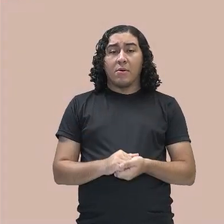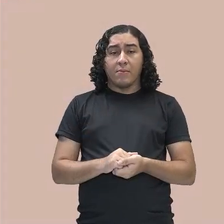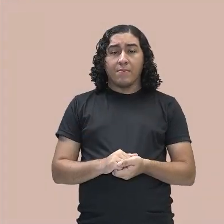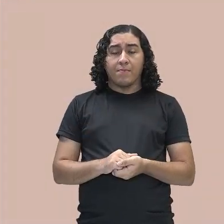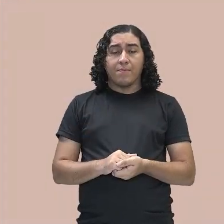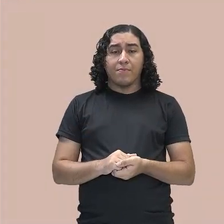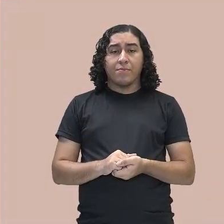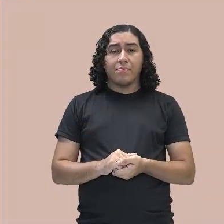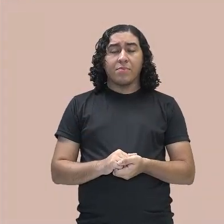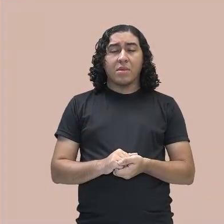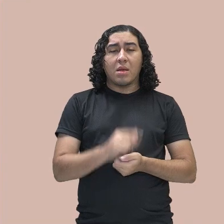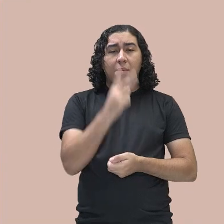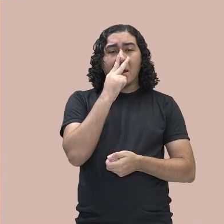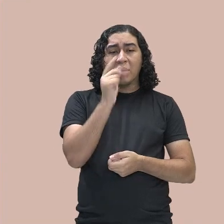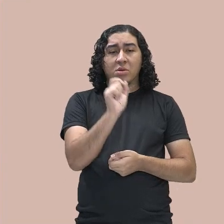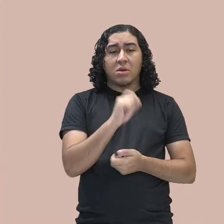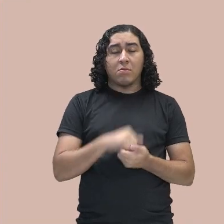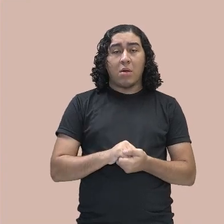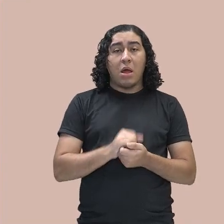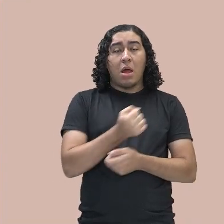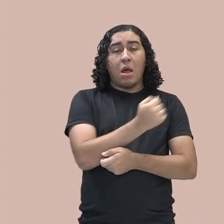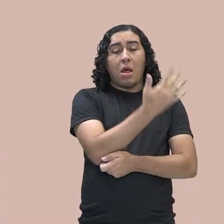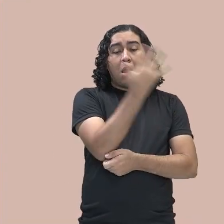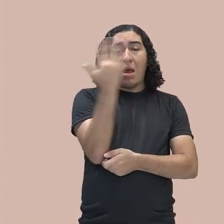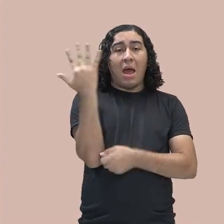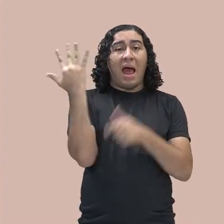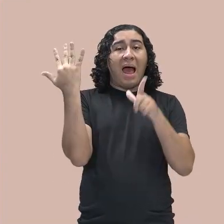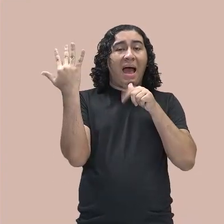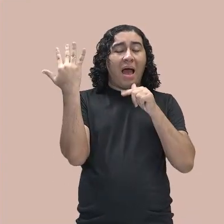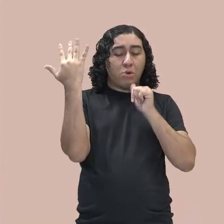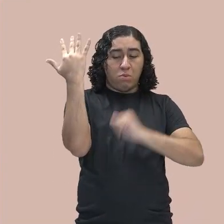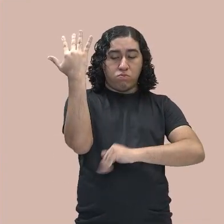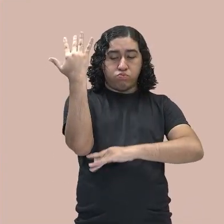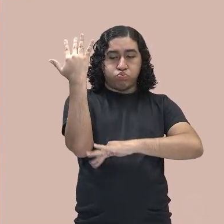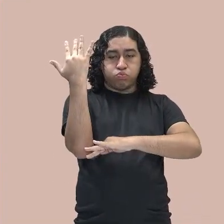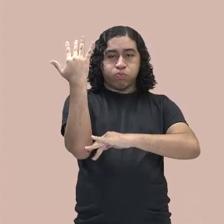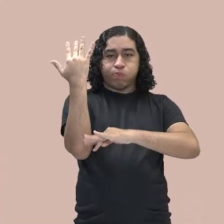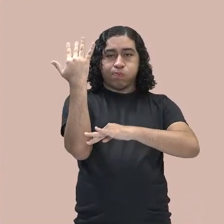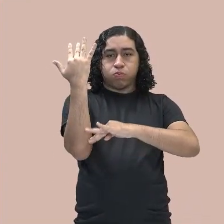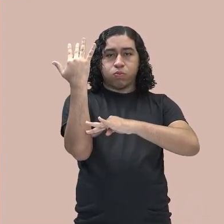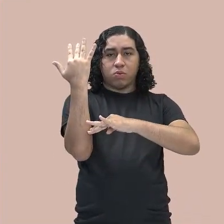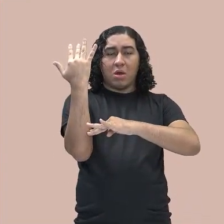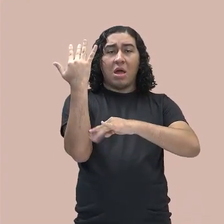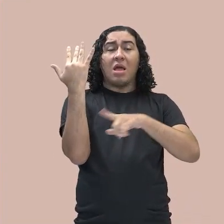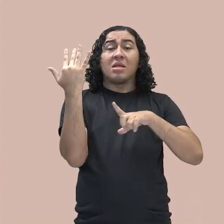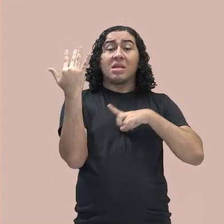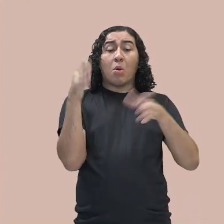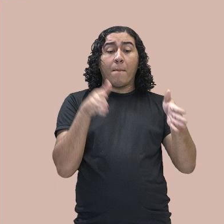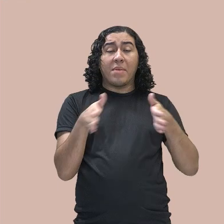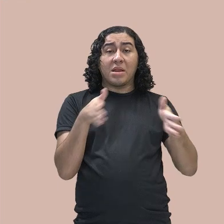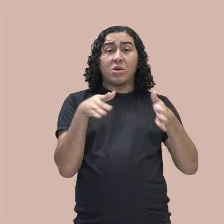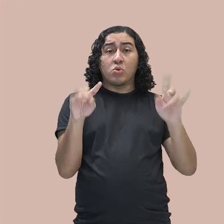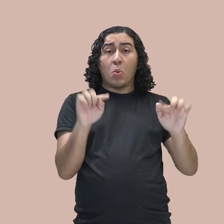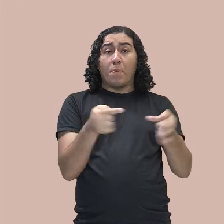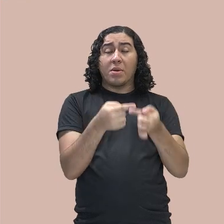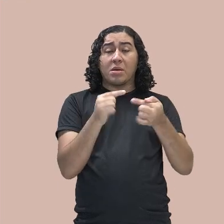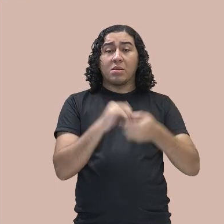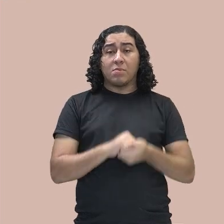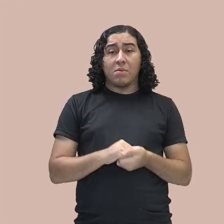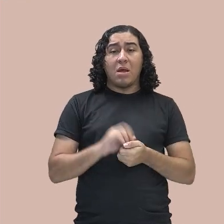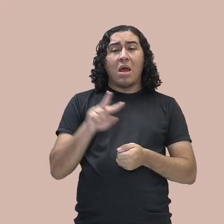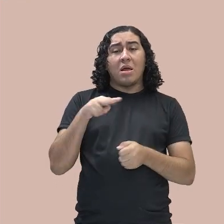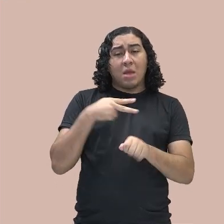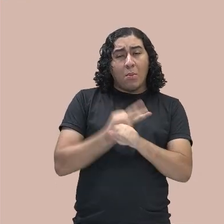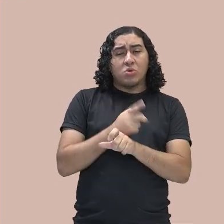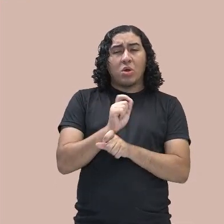água subiu, né? Então, quando ela sobe um determinado período do tempo. E aí ela passa